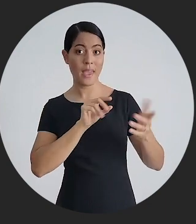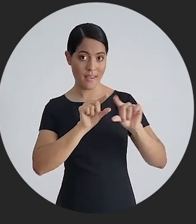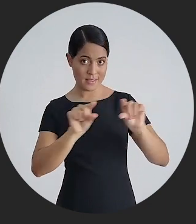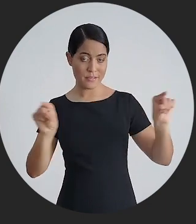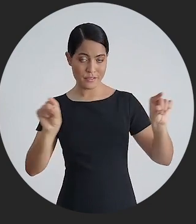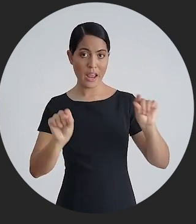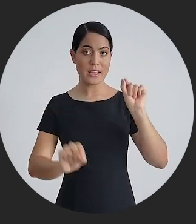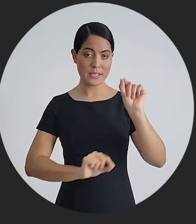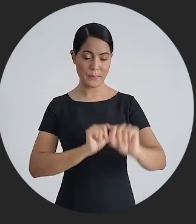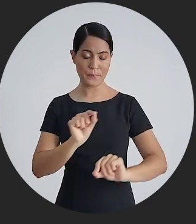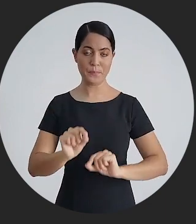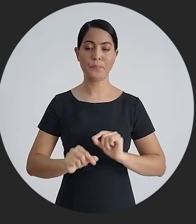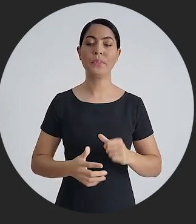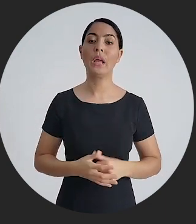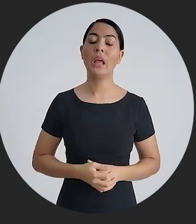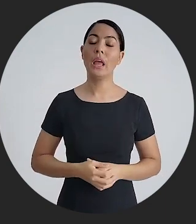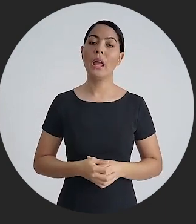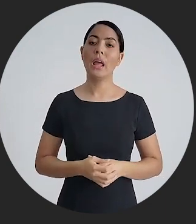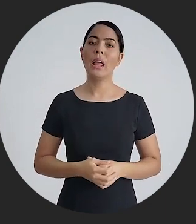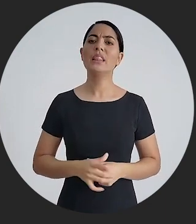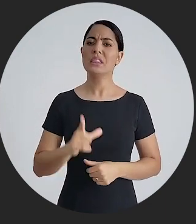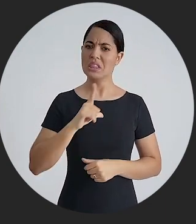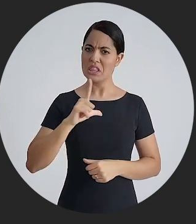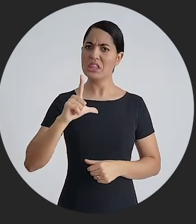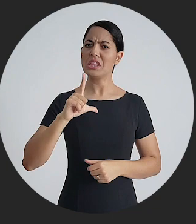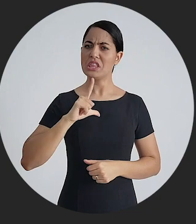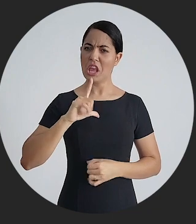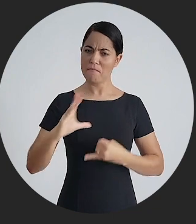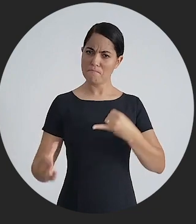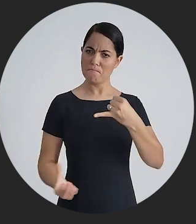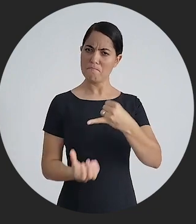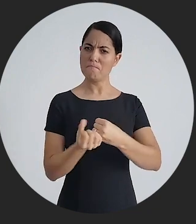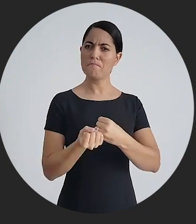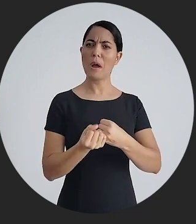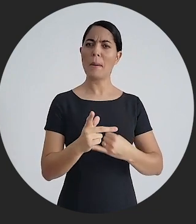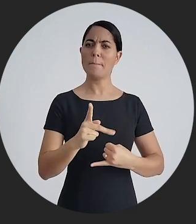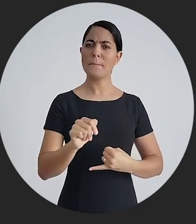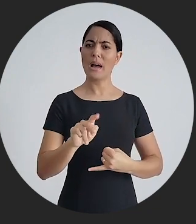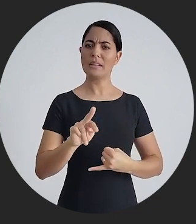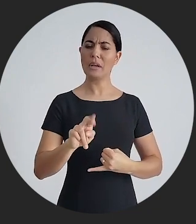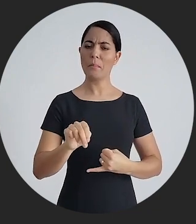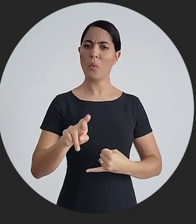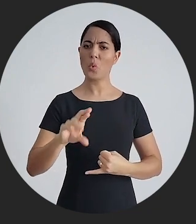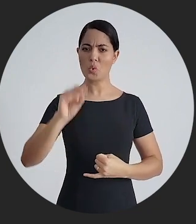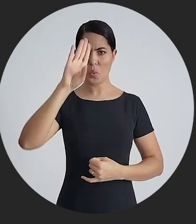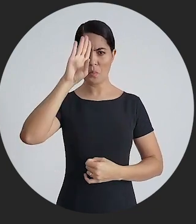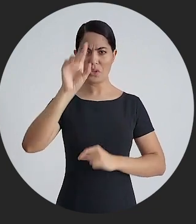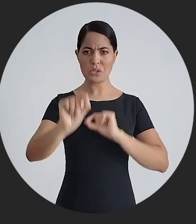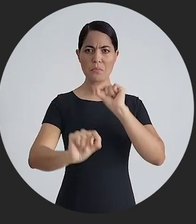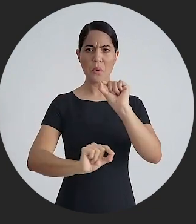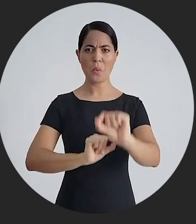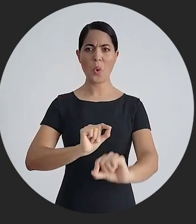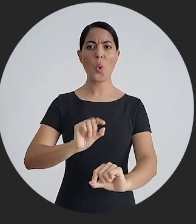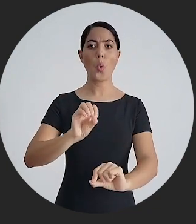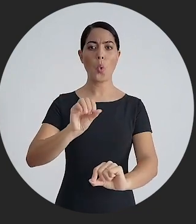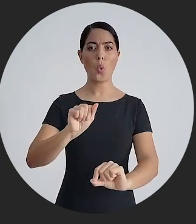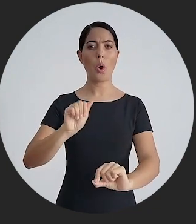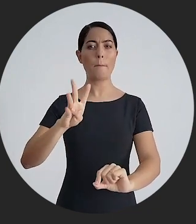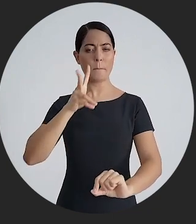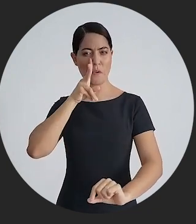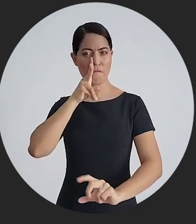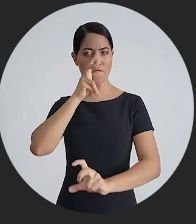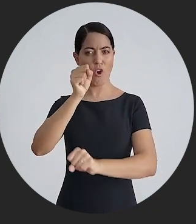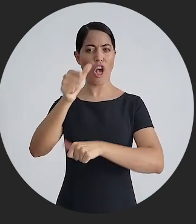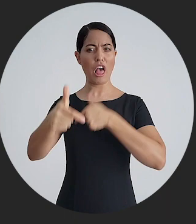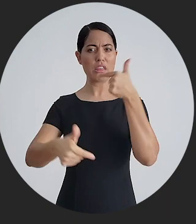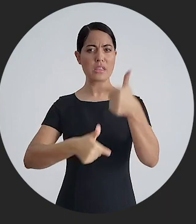de plagiá-la, de emprestá-la. O maior patrimônio da OAB é a força de trabalho e